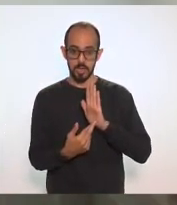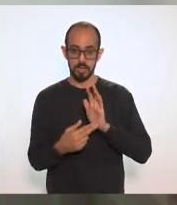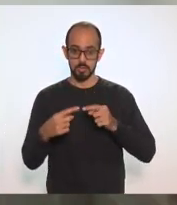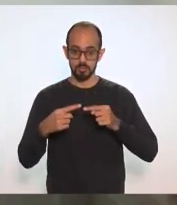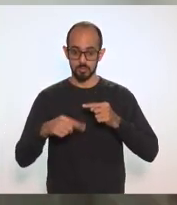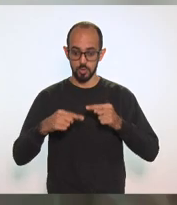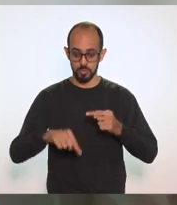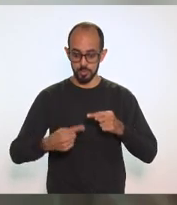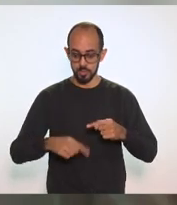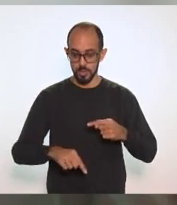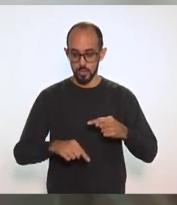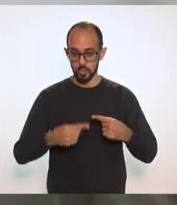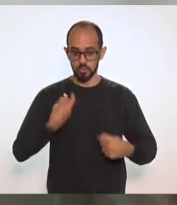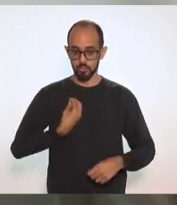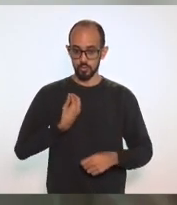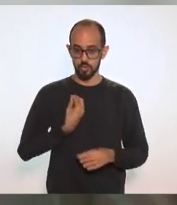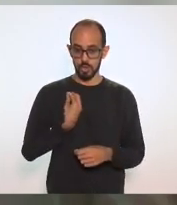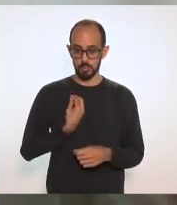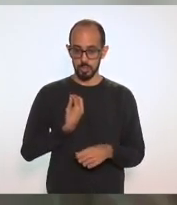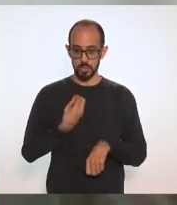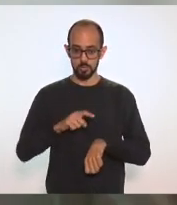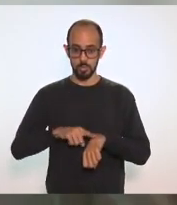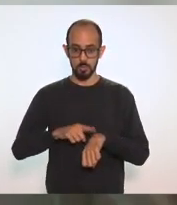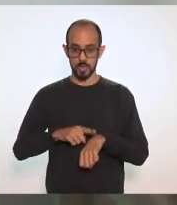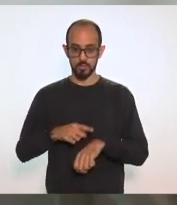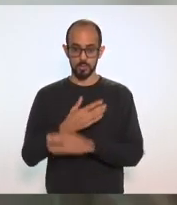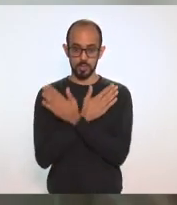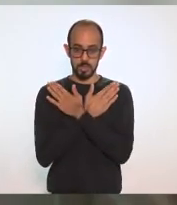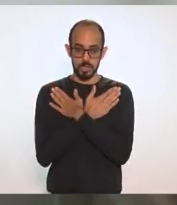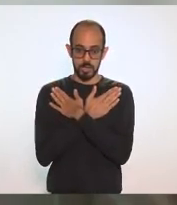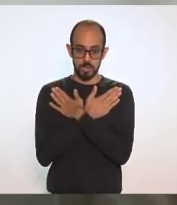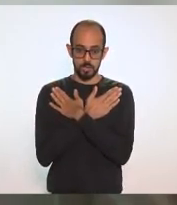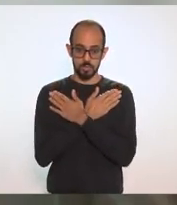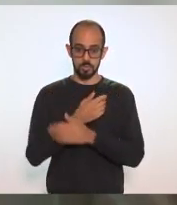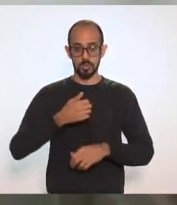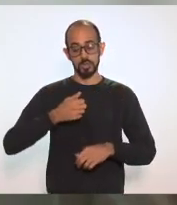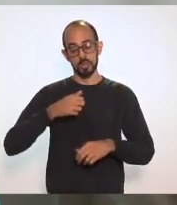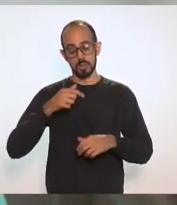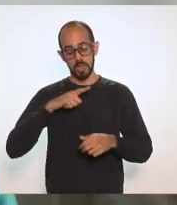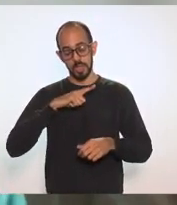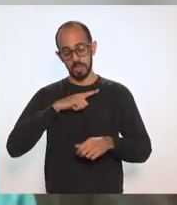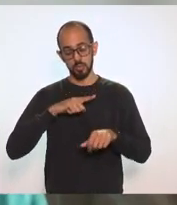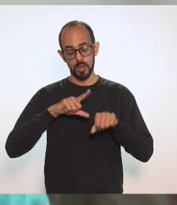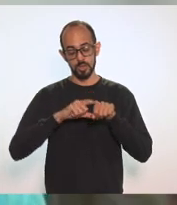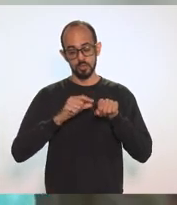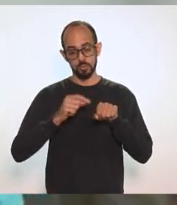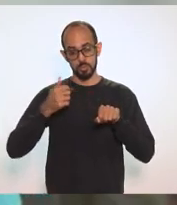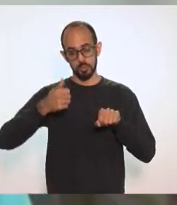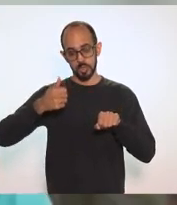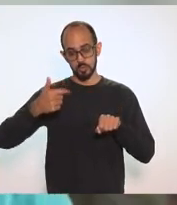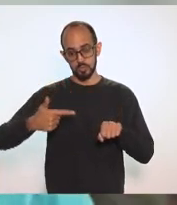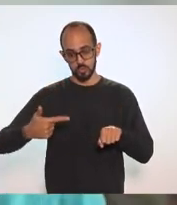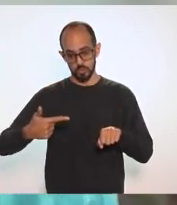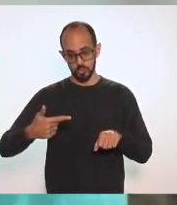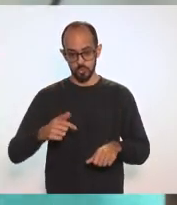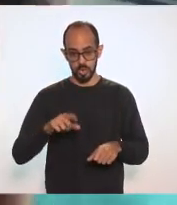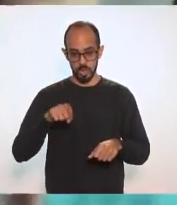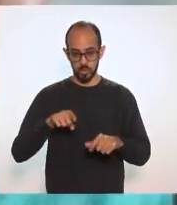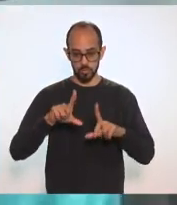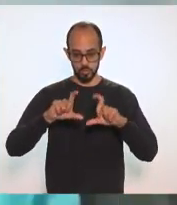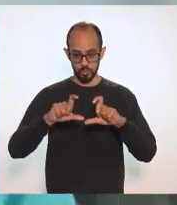de funcionamento no período de feriado previsto nos artigos 1º e 2º desta lei. Isto é que foi fotografado e foi